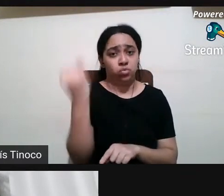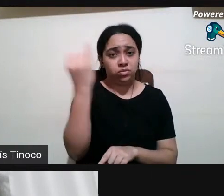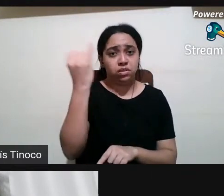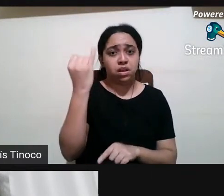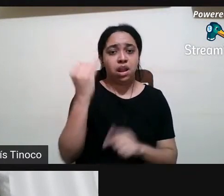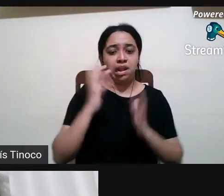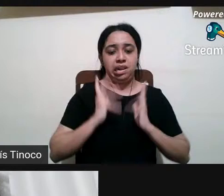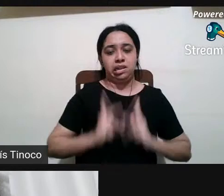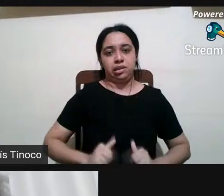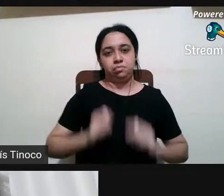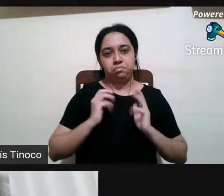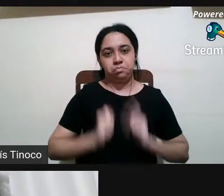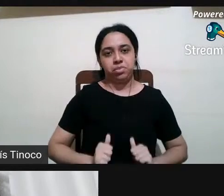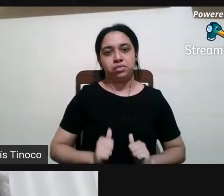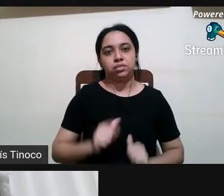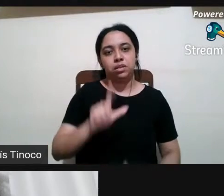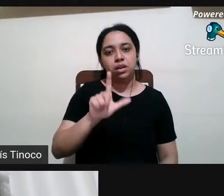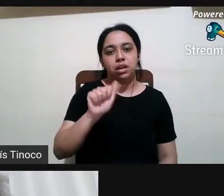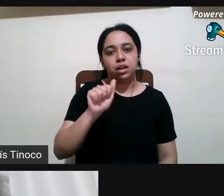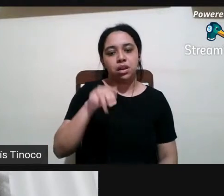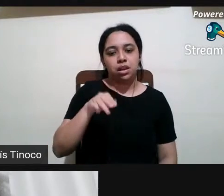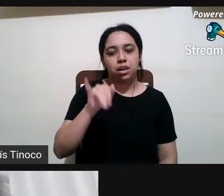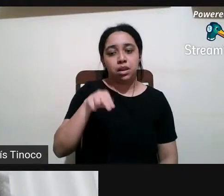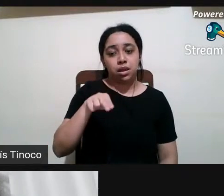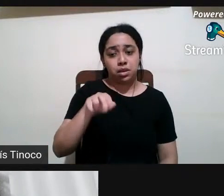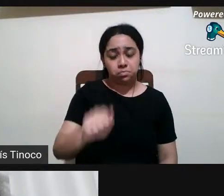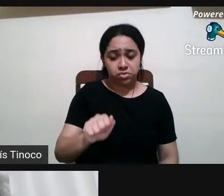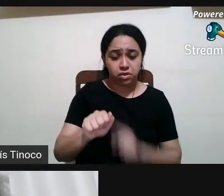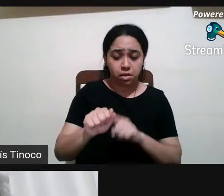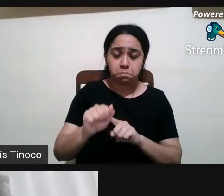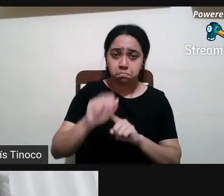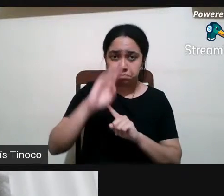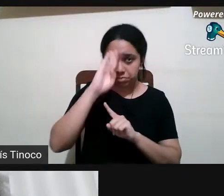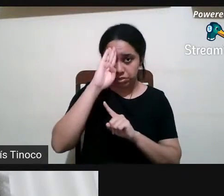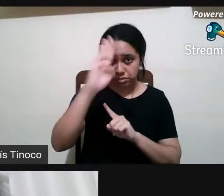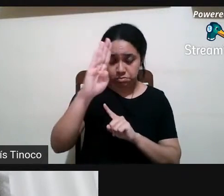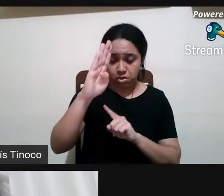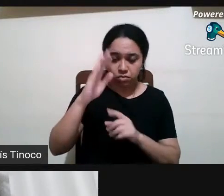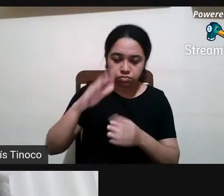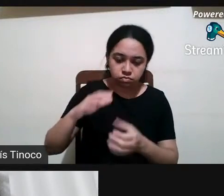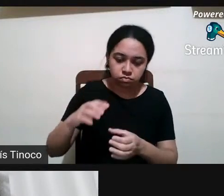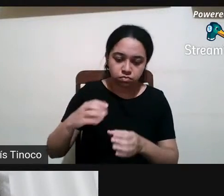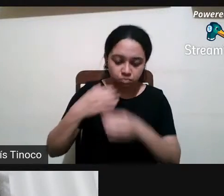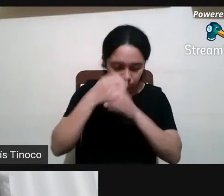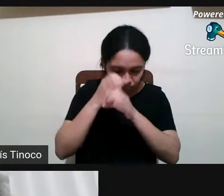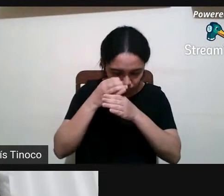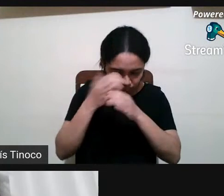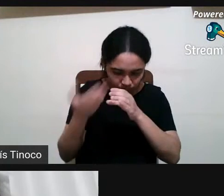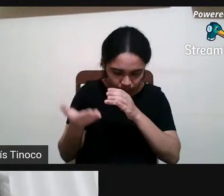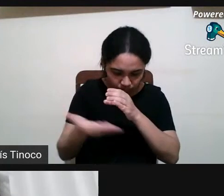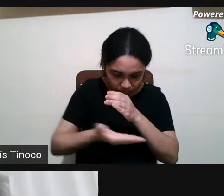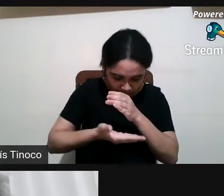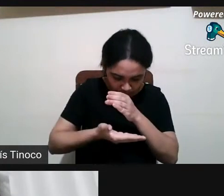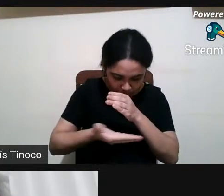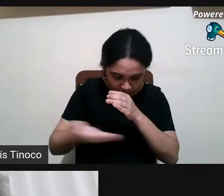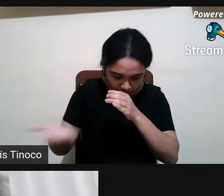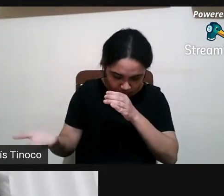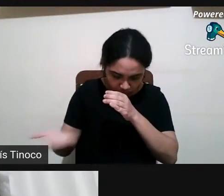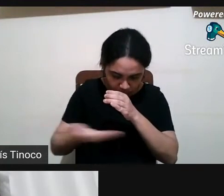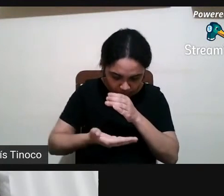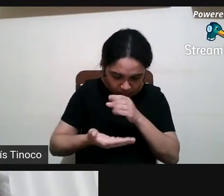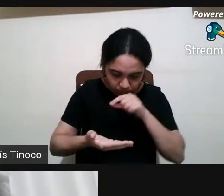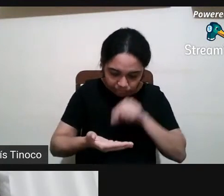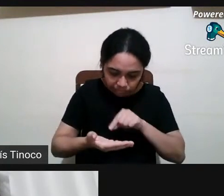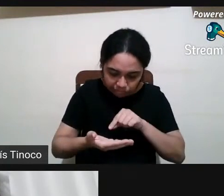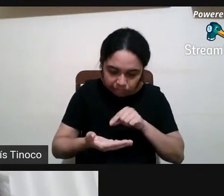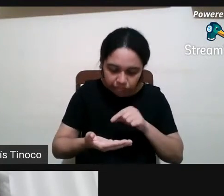limpas, né? Então nós passávamos uma lâmina controle no microscópio para observar que não poderia ter alguma partícula nessa própria lâmina